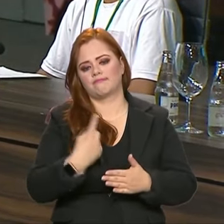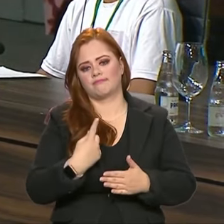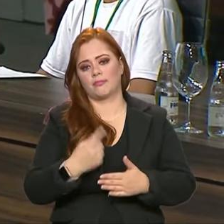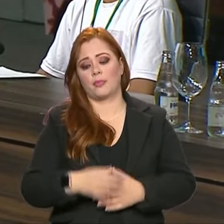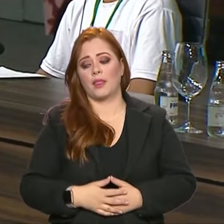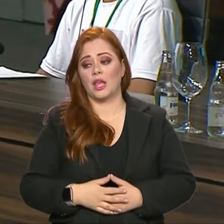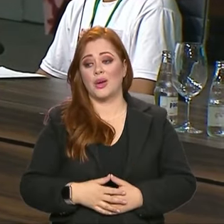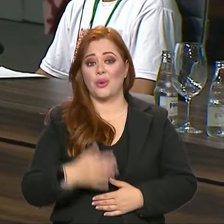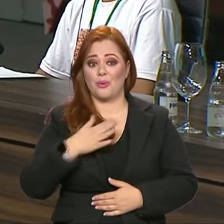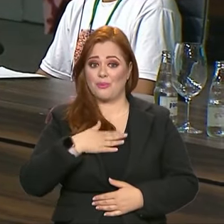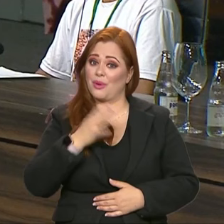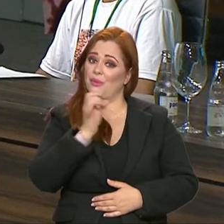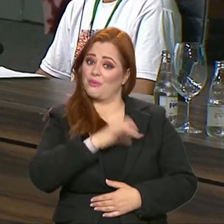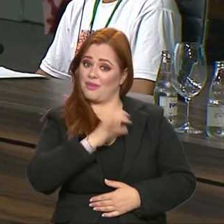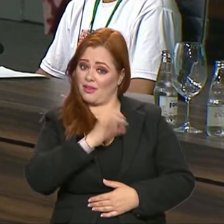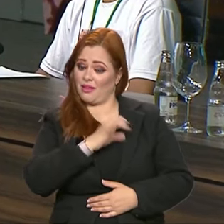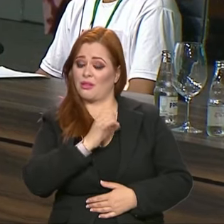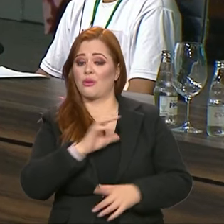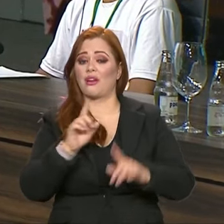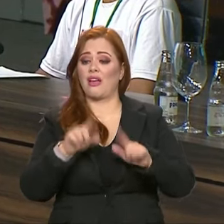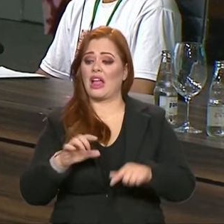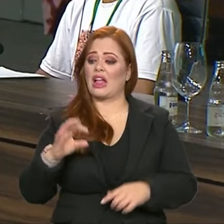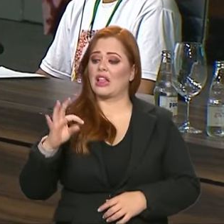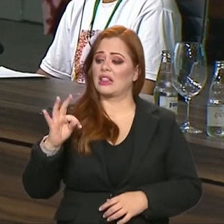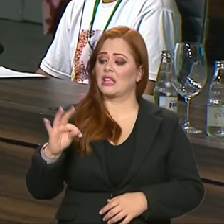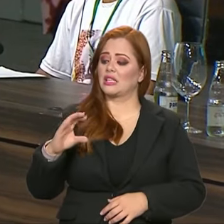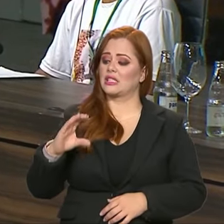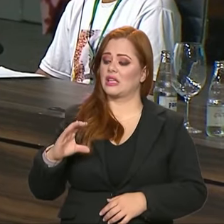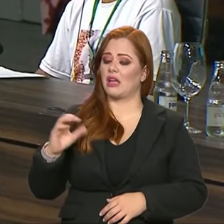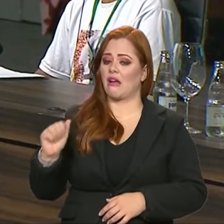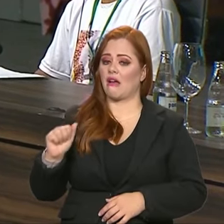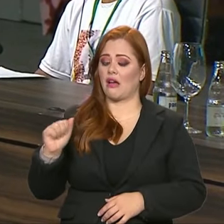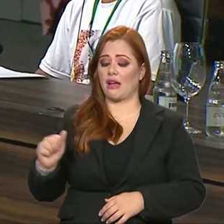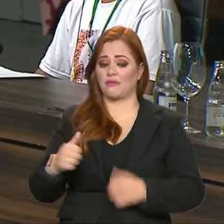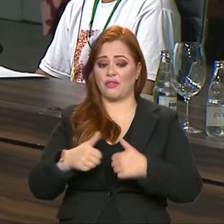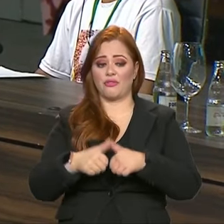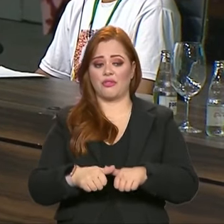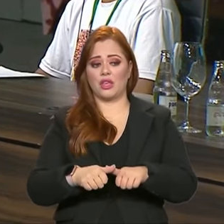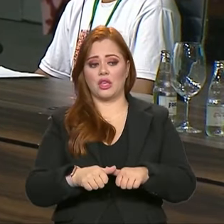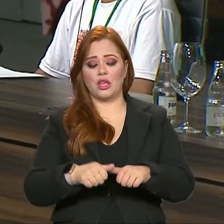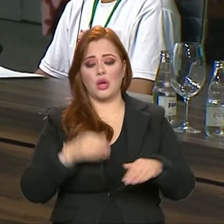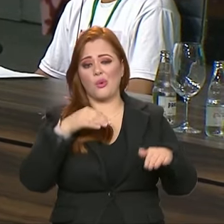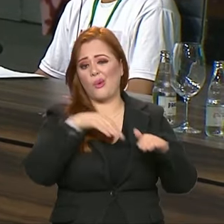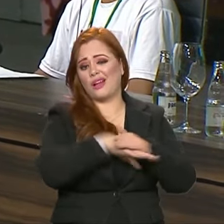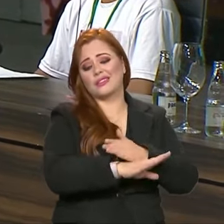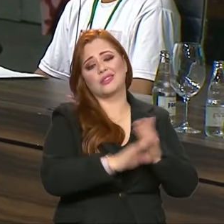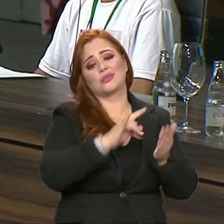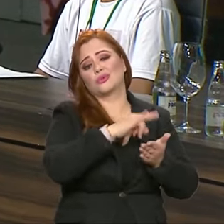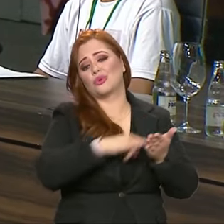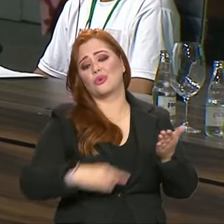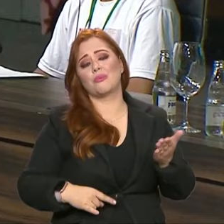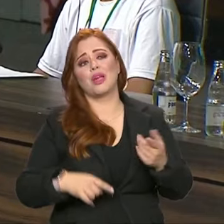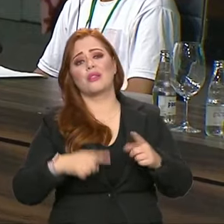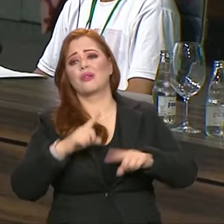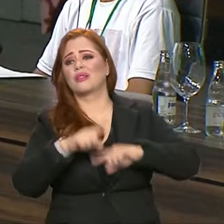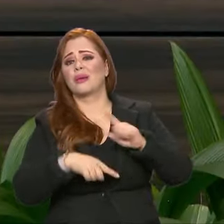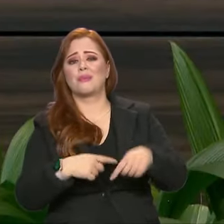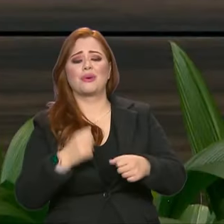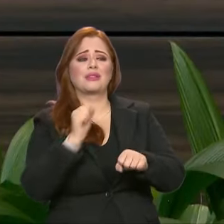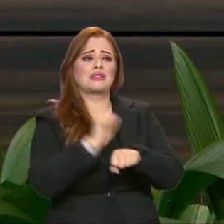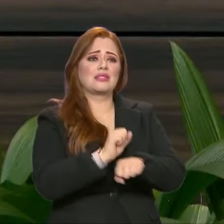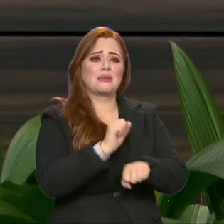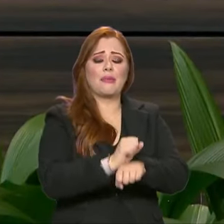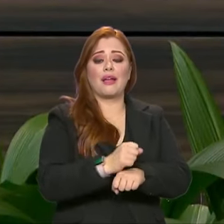OTCA fique outra vez com o documento e que tenhamos que esperar outros 14 anos para nos